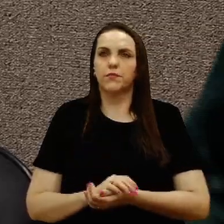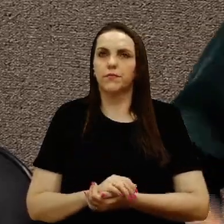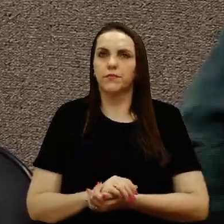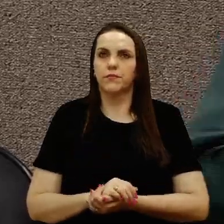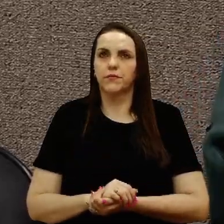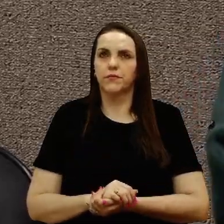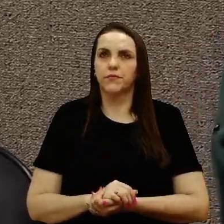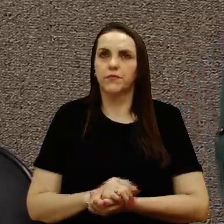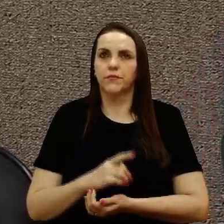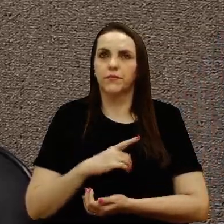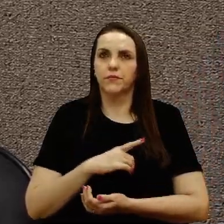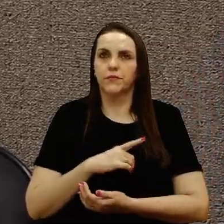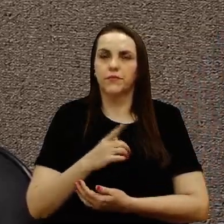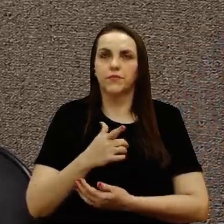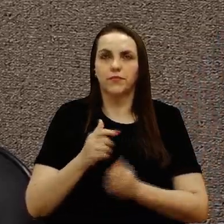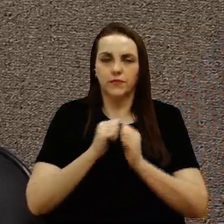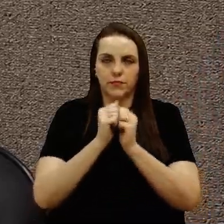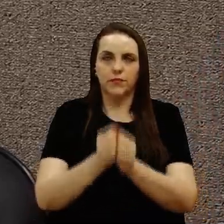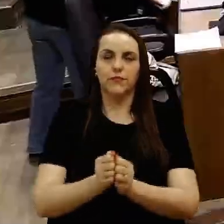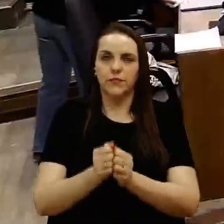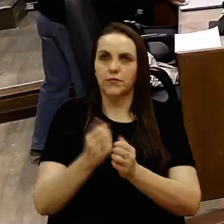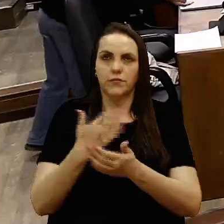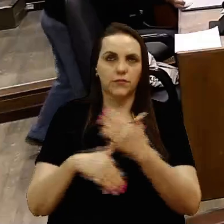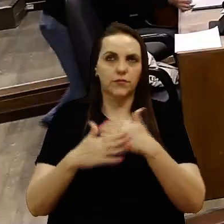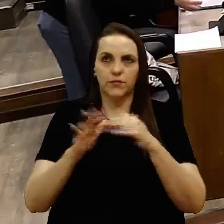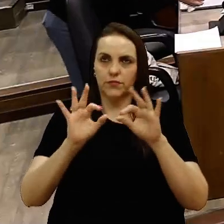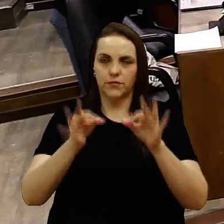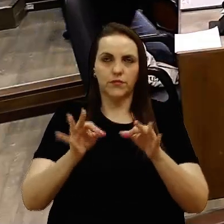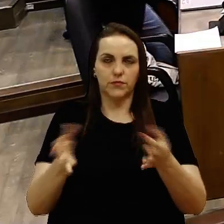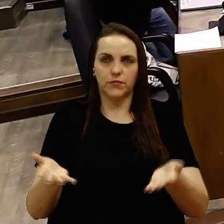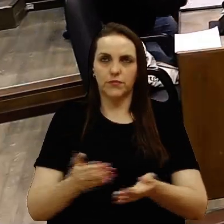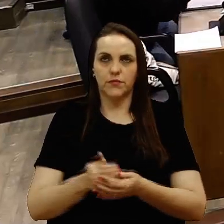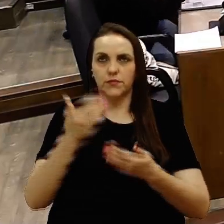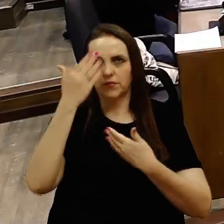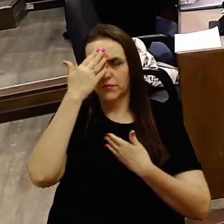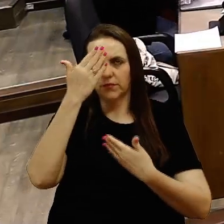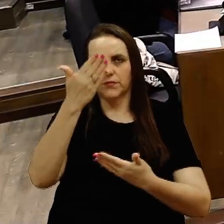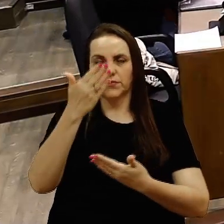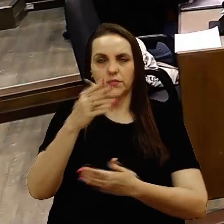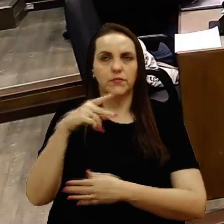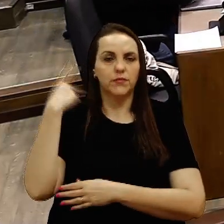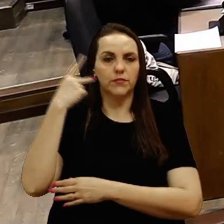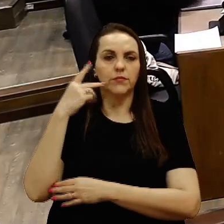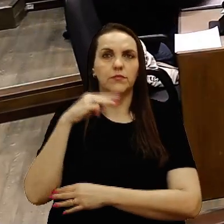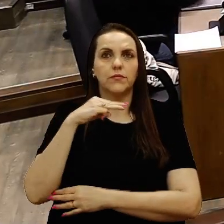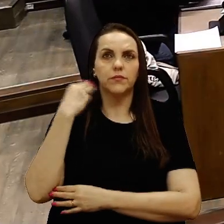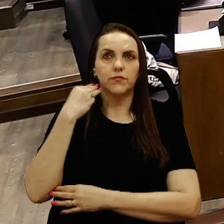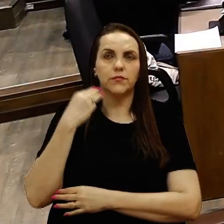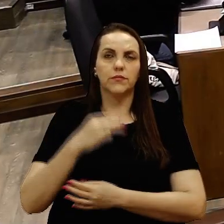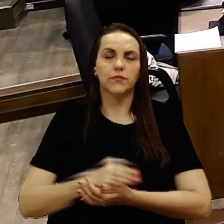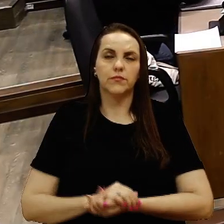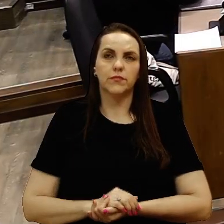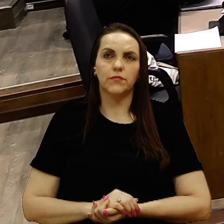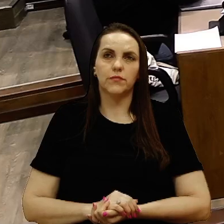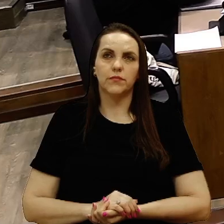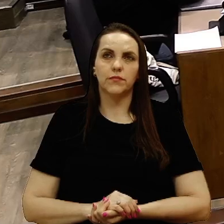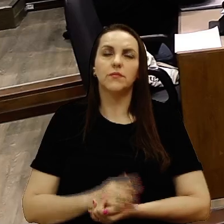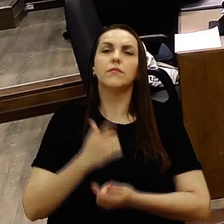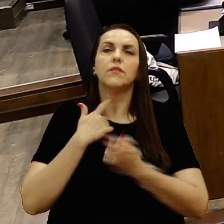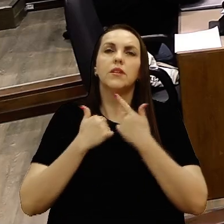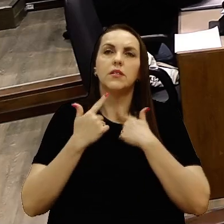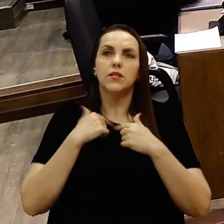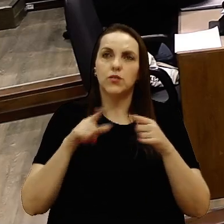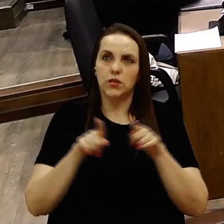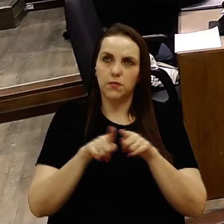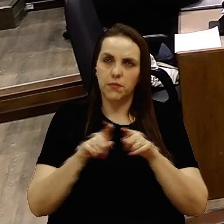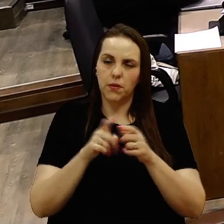com vocês com toda certeza. Obrigado, vereadora Marisol Santos. Desejo também uma boa